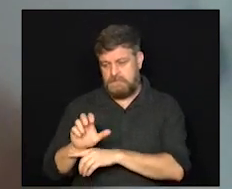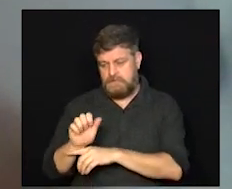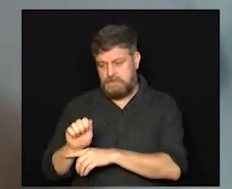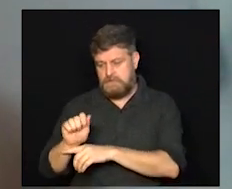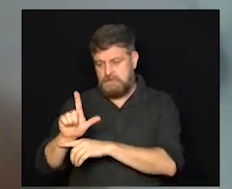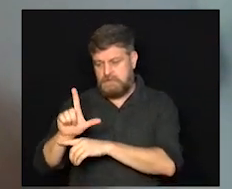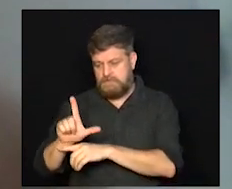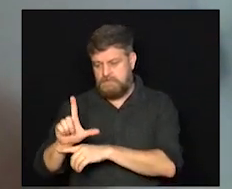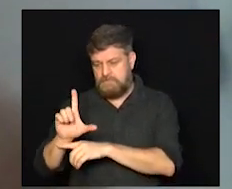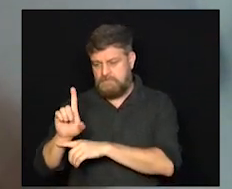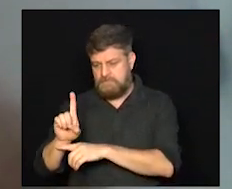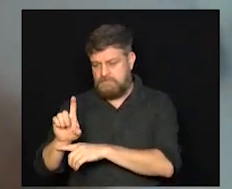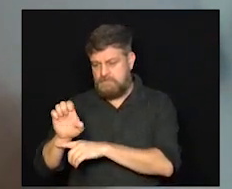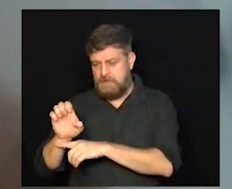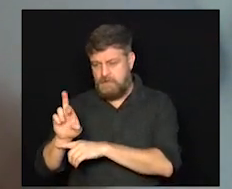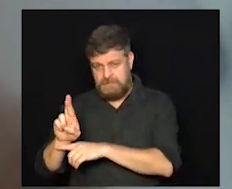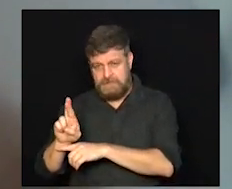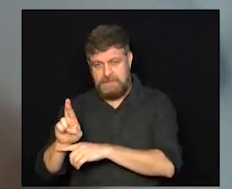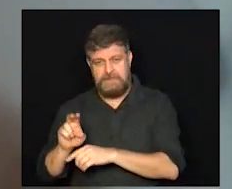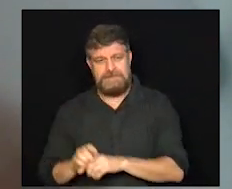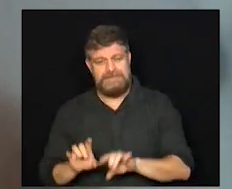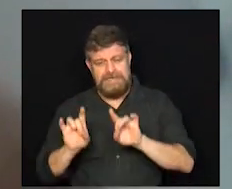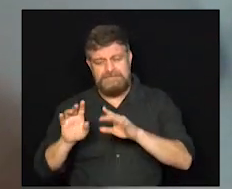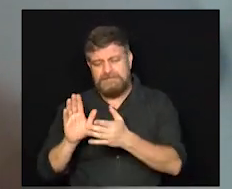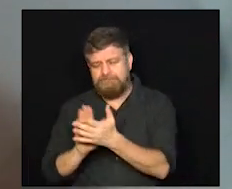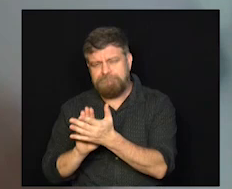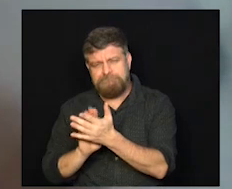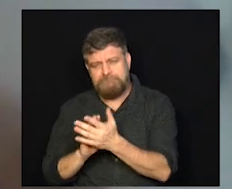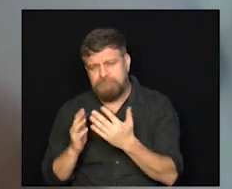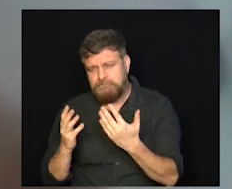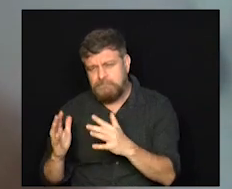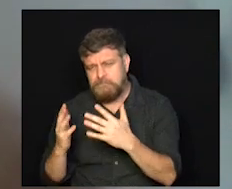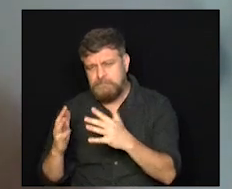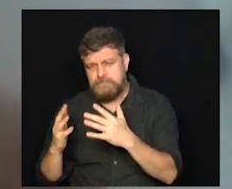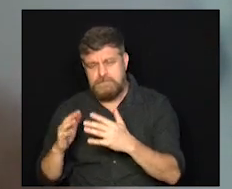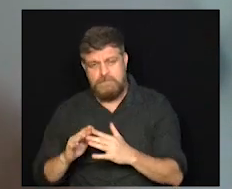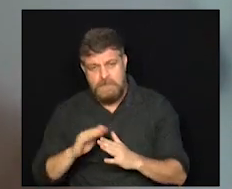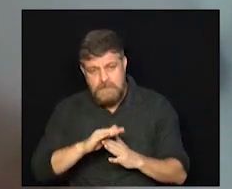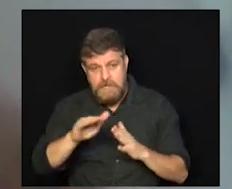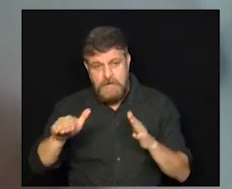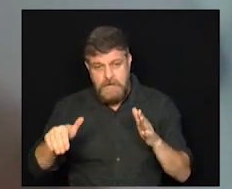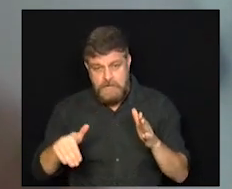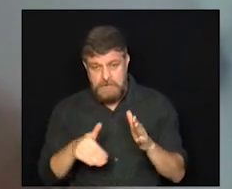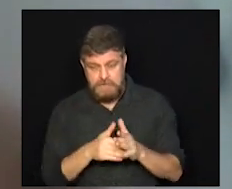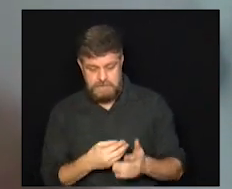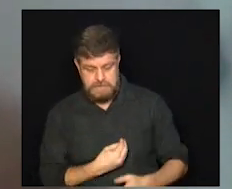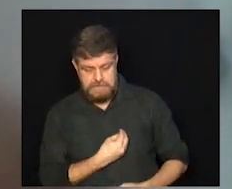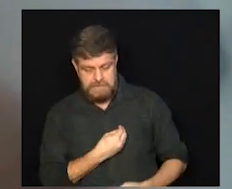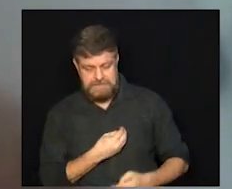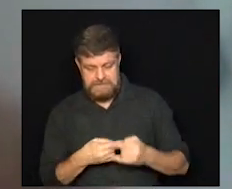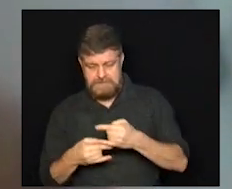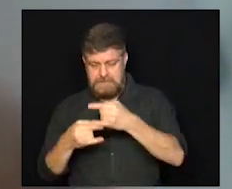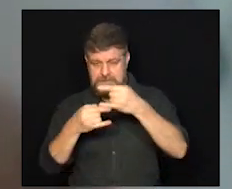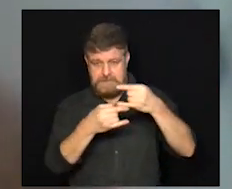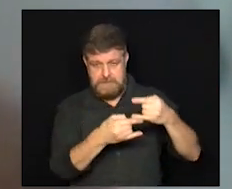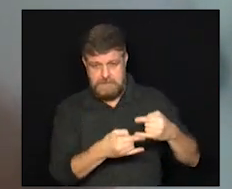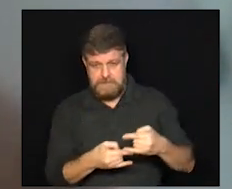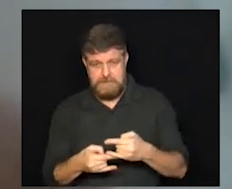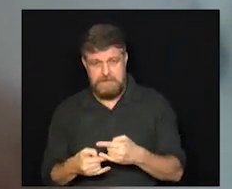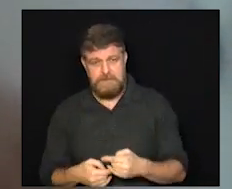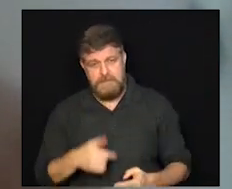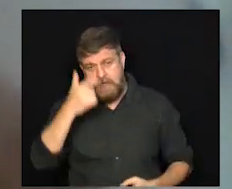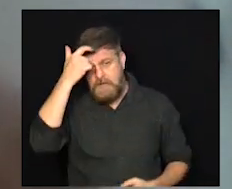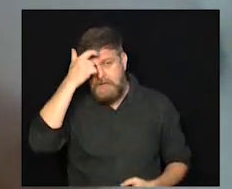mas uma saudação especial para o senhor e os demais que compõem, que estão presentes. Eu agradeço,